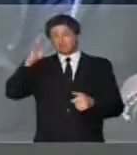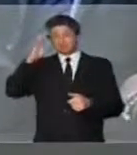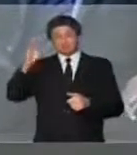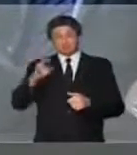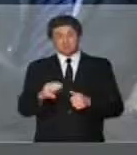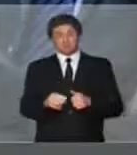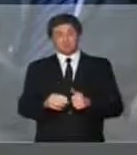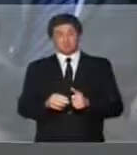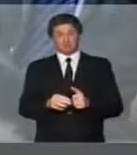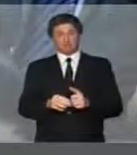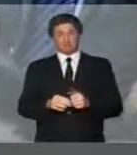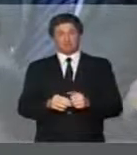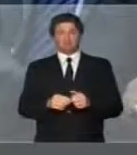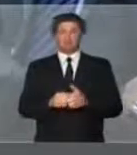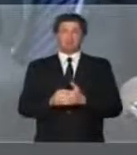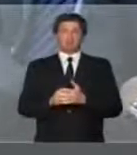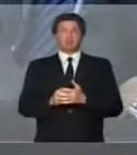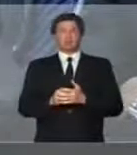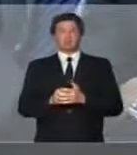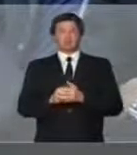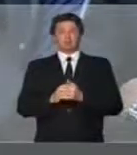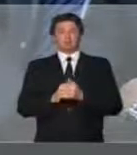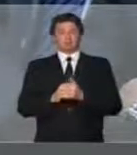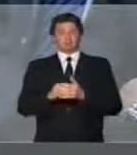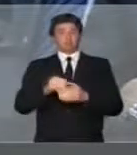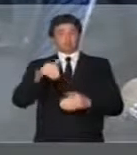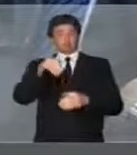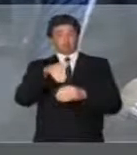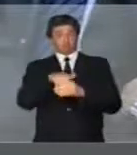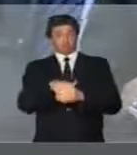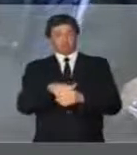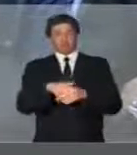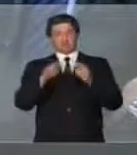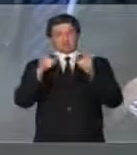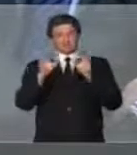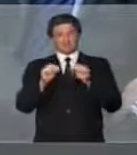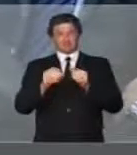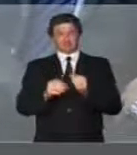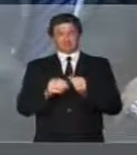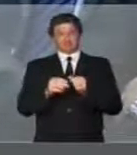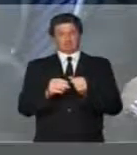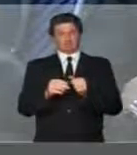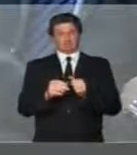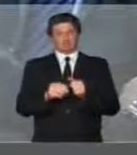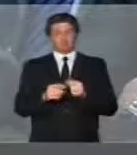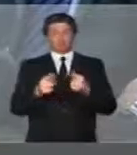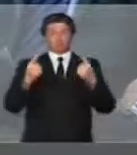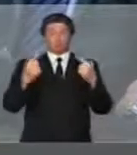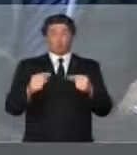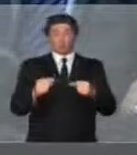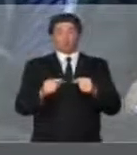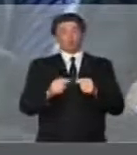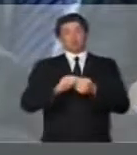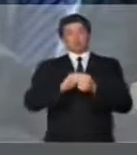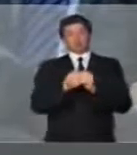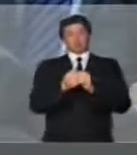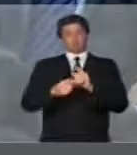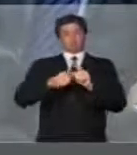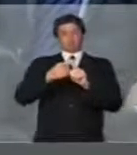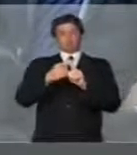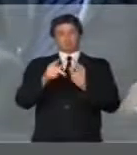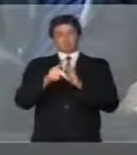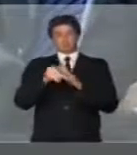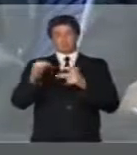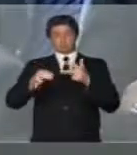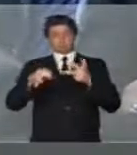justificativa para votar exatamente contra o reajuste